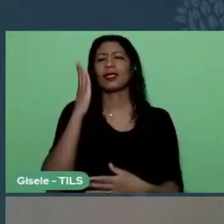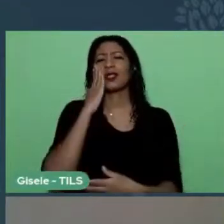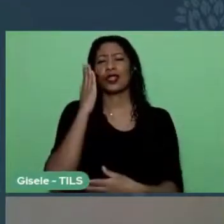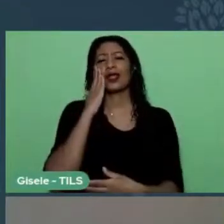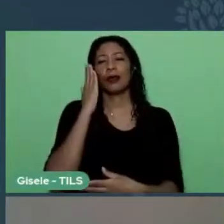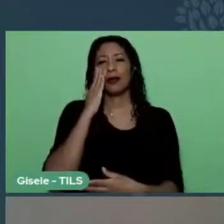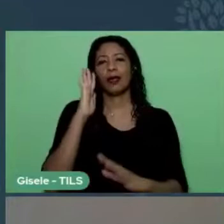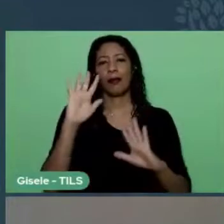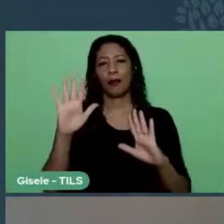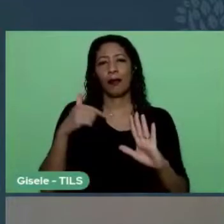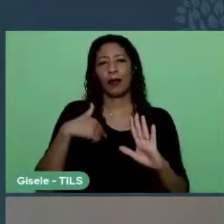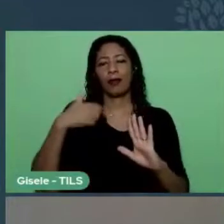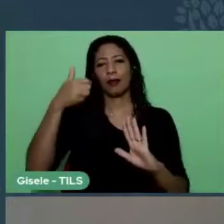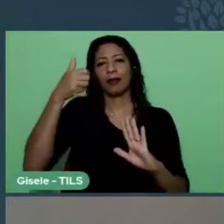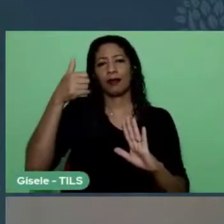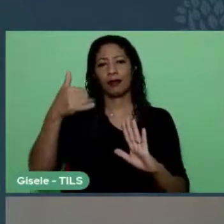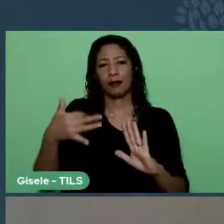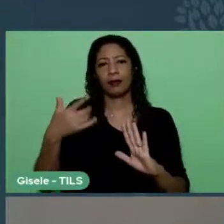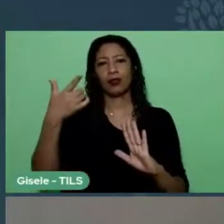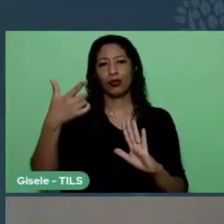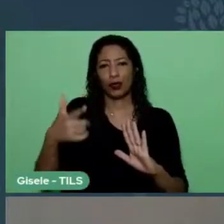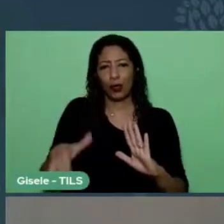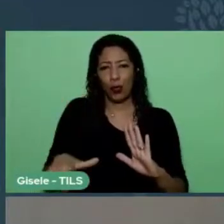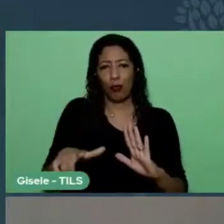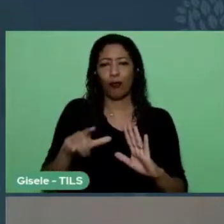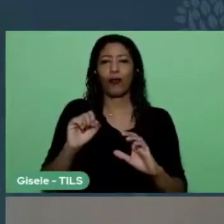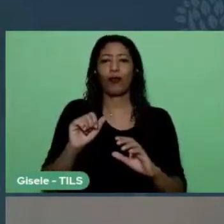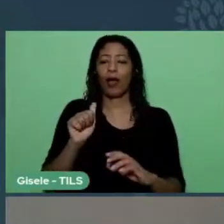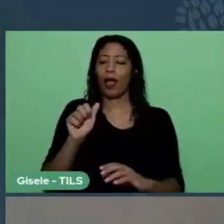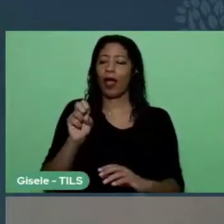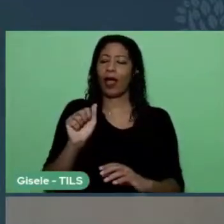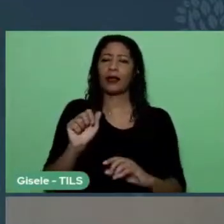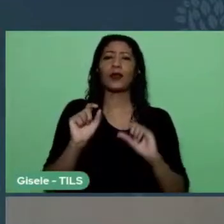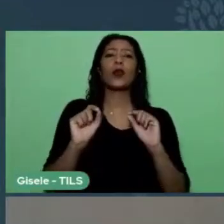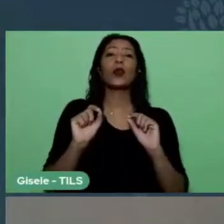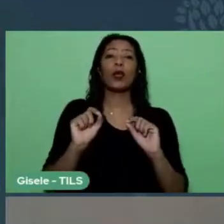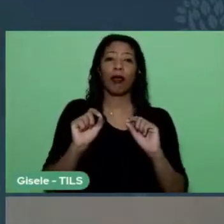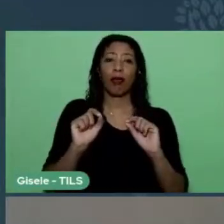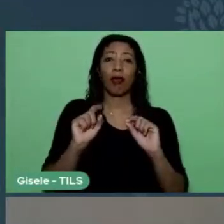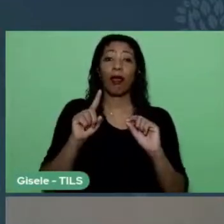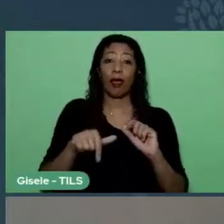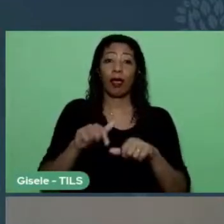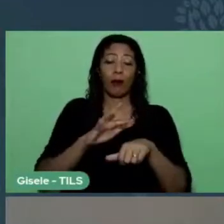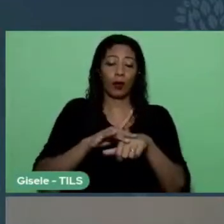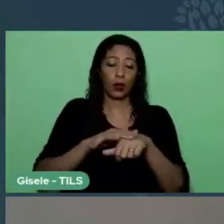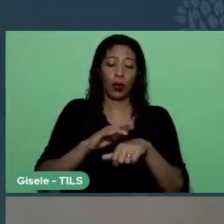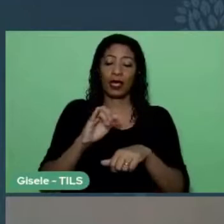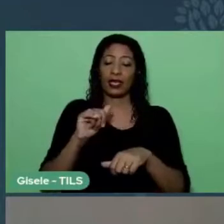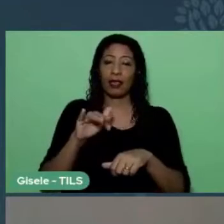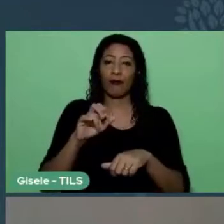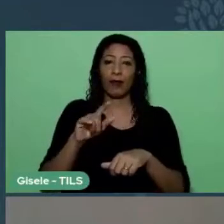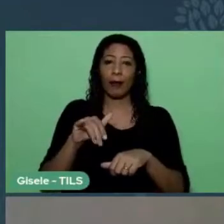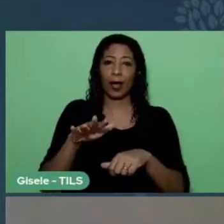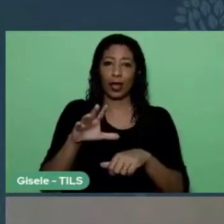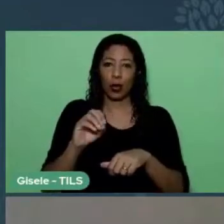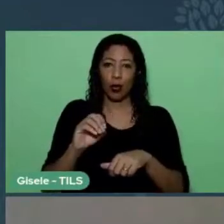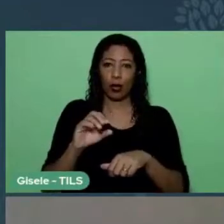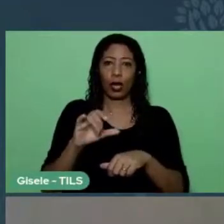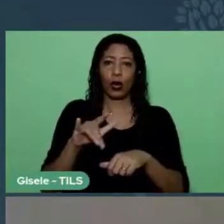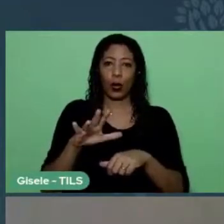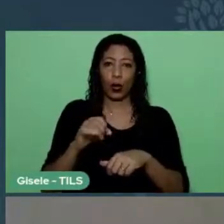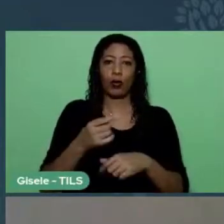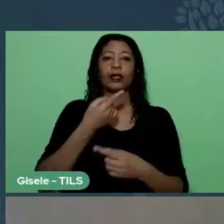a gente poder aqui uniformizar o conhecimento. O que é a asma, né? Então, a asma é uma doença inflamatória crônica das vias